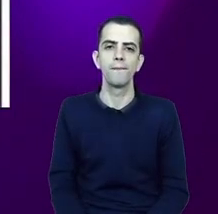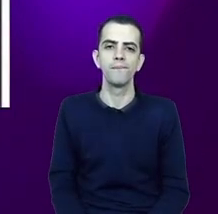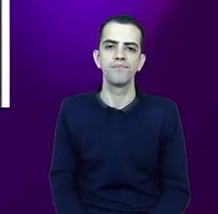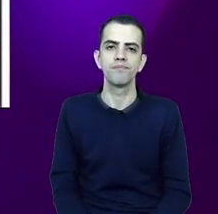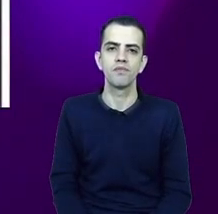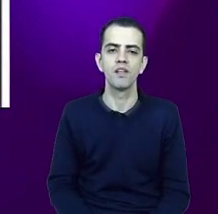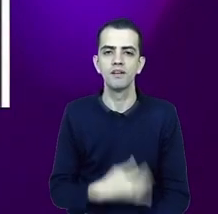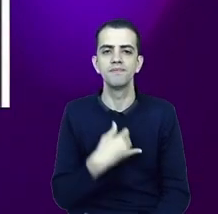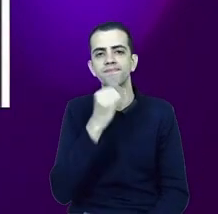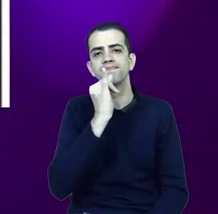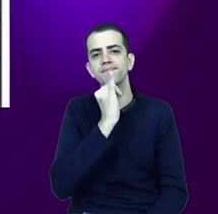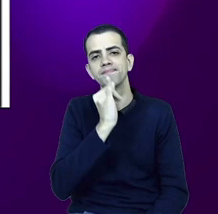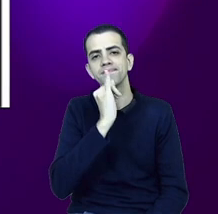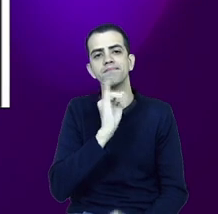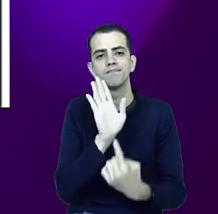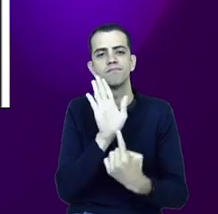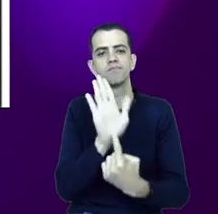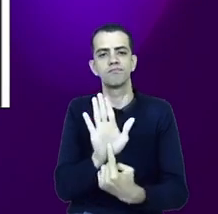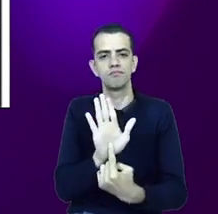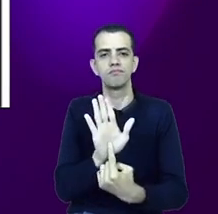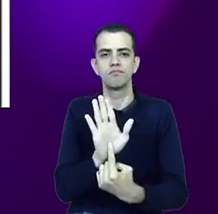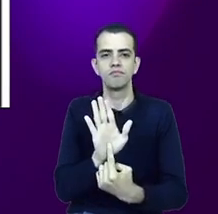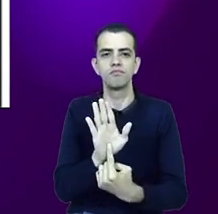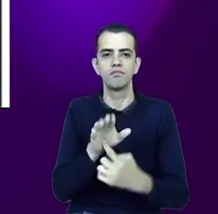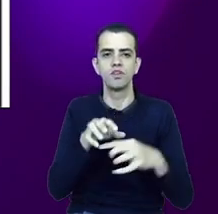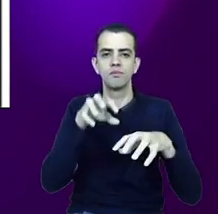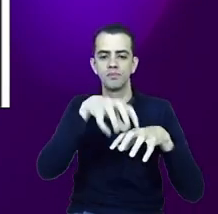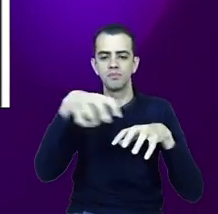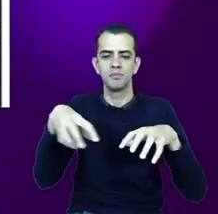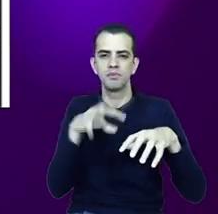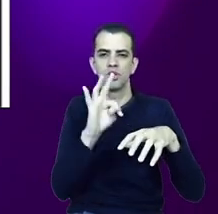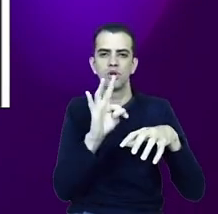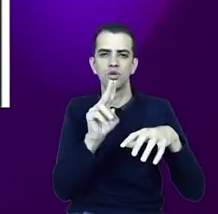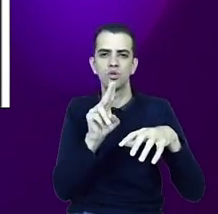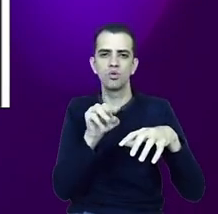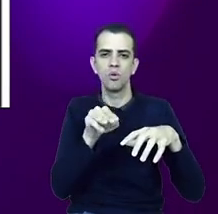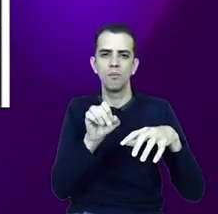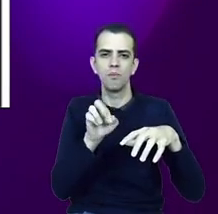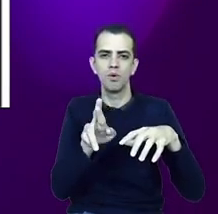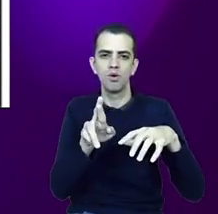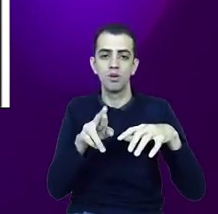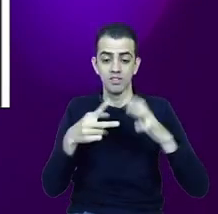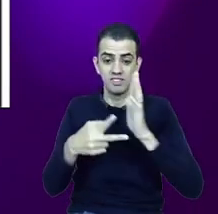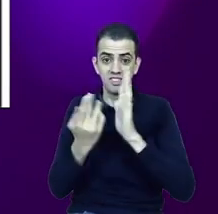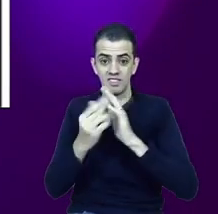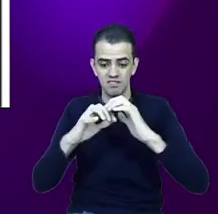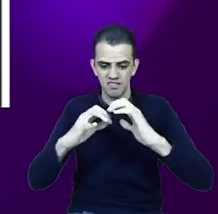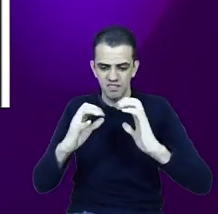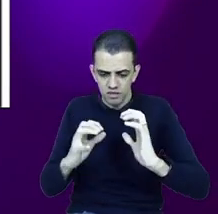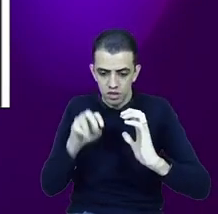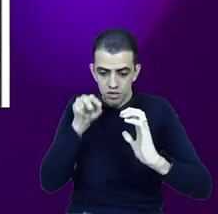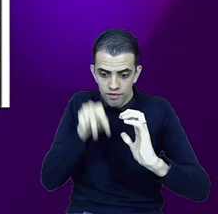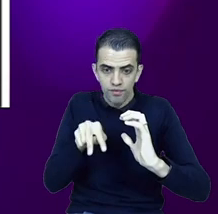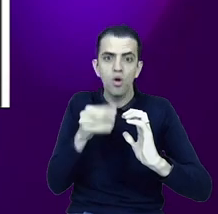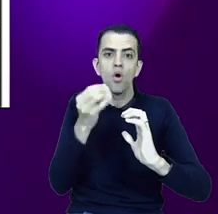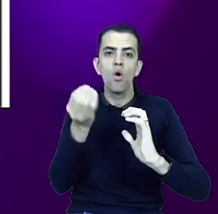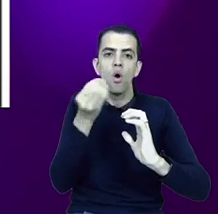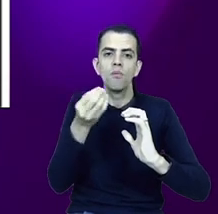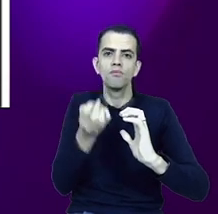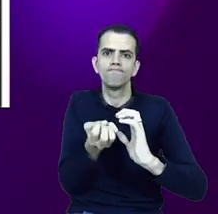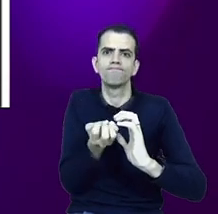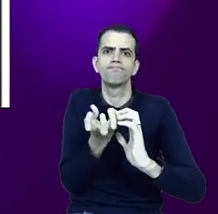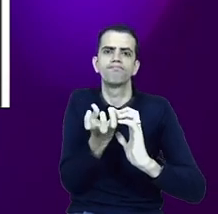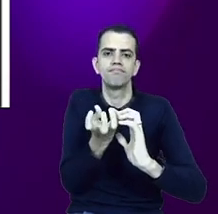um exemplo, né? As áreas de tumor no intraoperatório, como ele é visto, né? Então você vê esse brilho